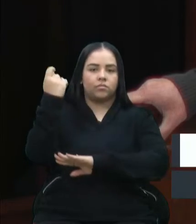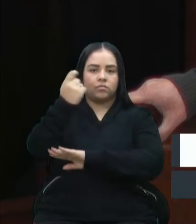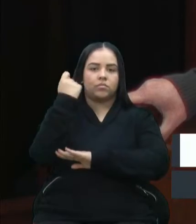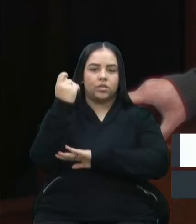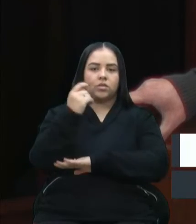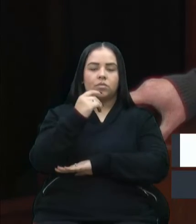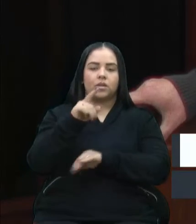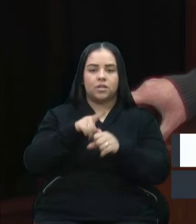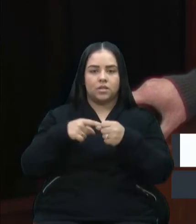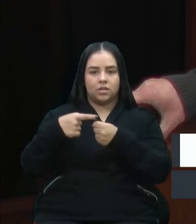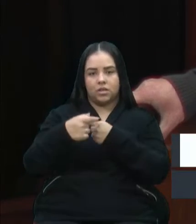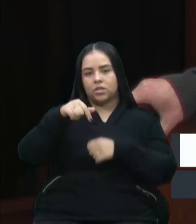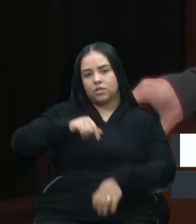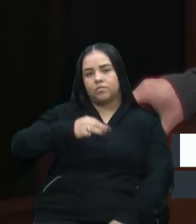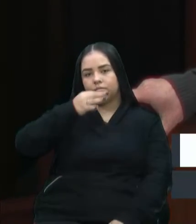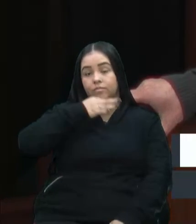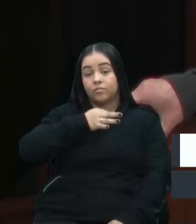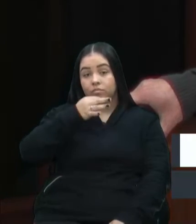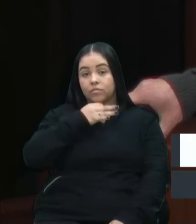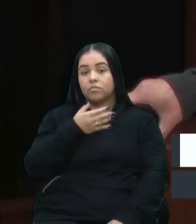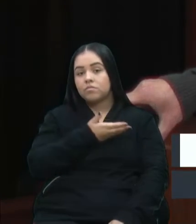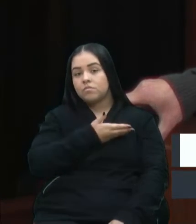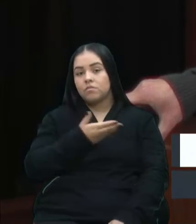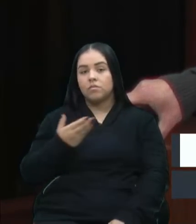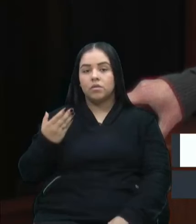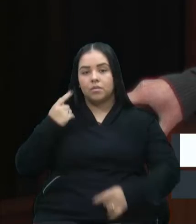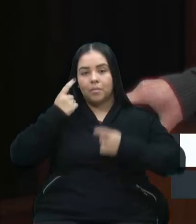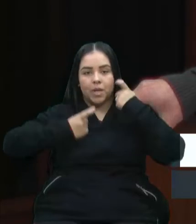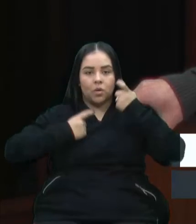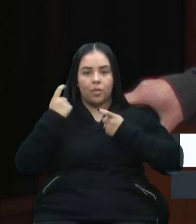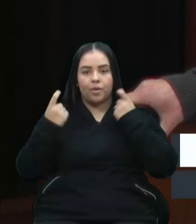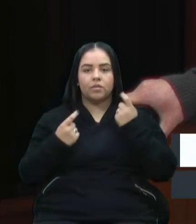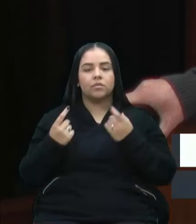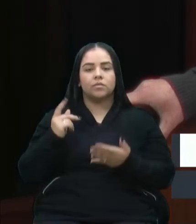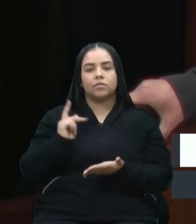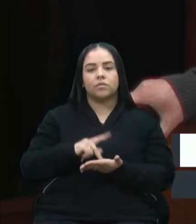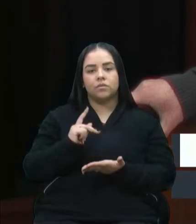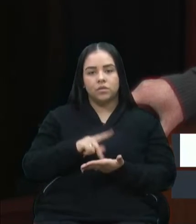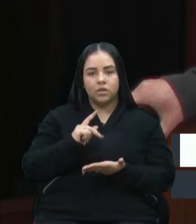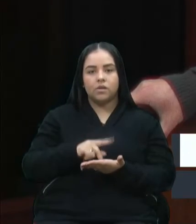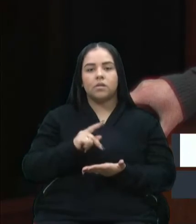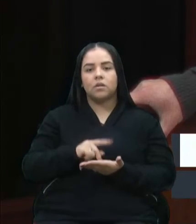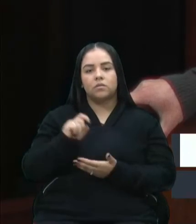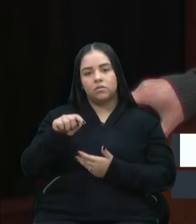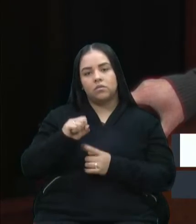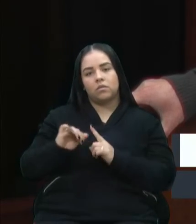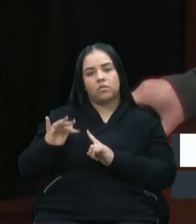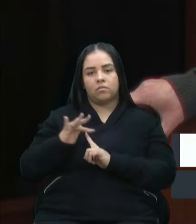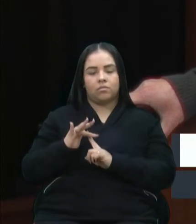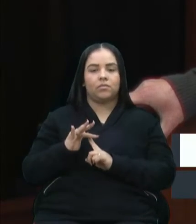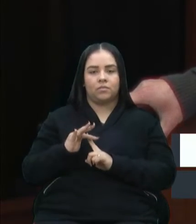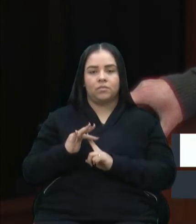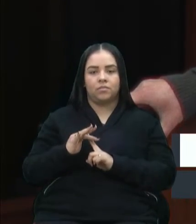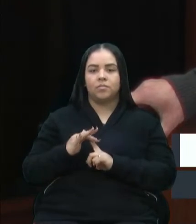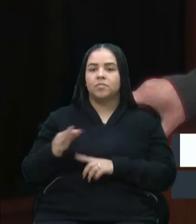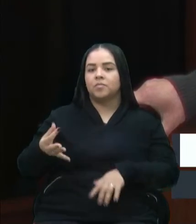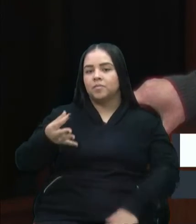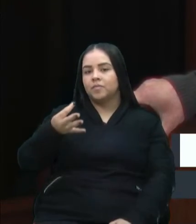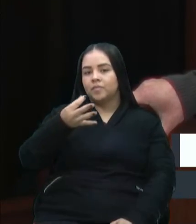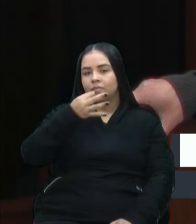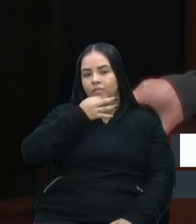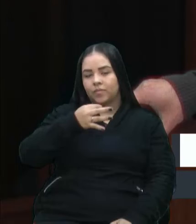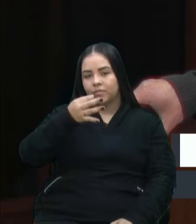município de Caxias do Sul, que estejam preocupados, de fato, com a nossa sociedade. Caxias do